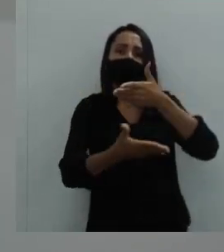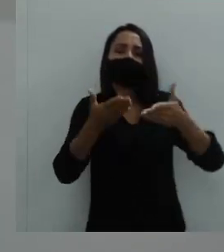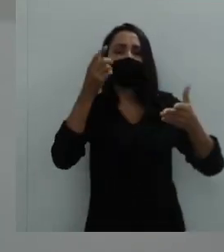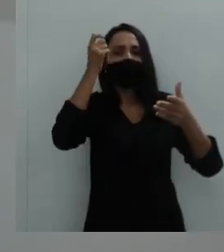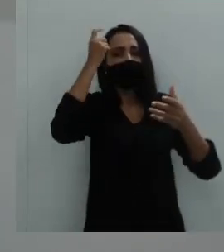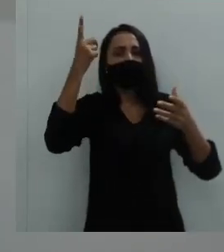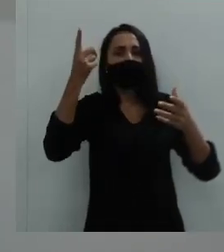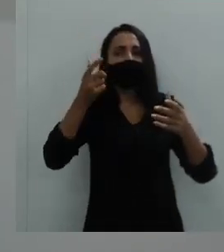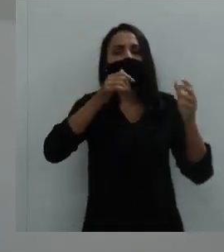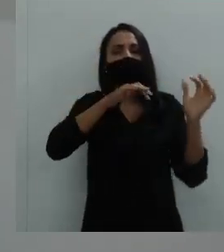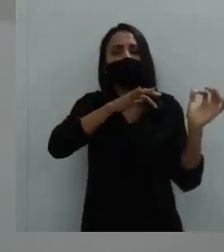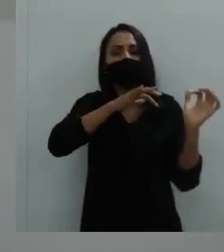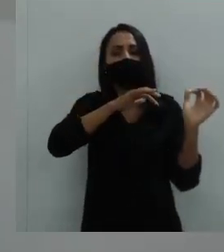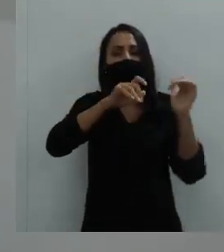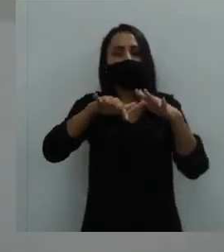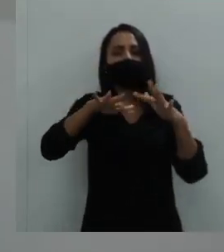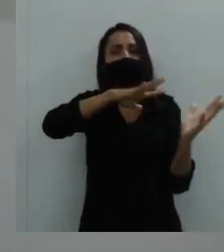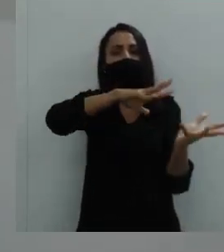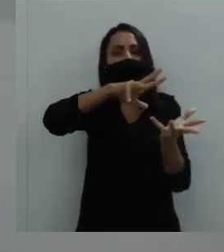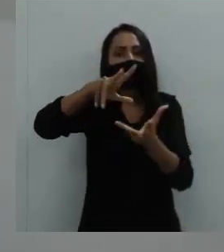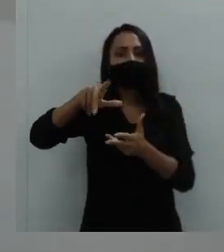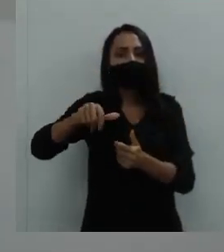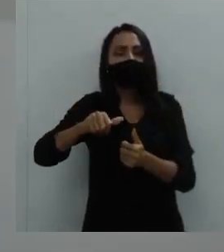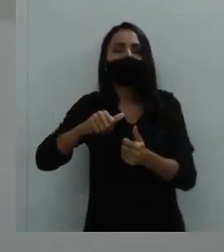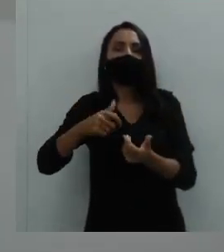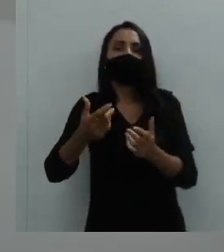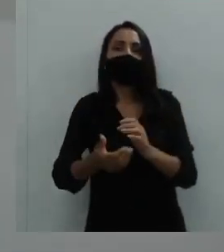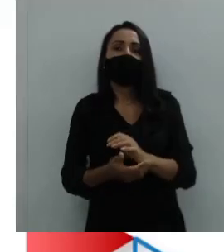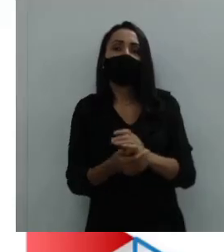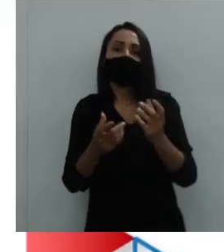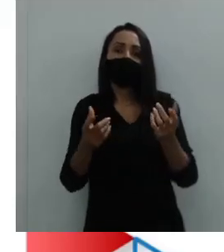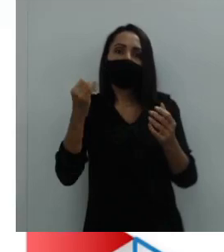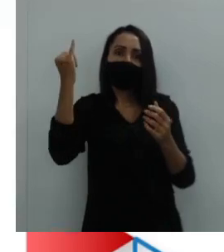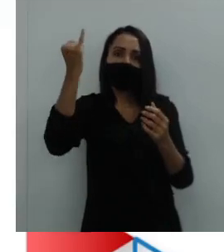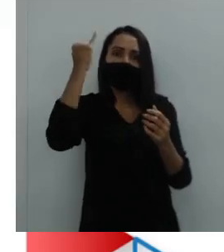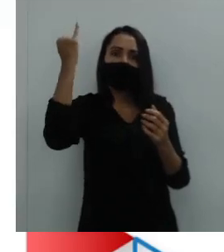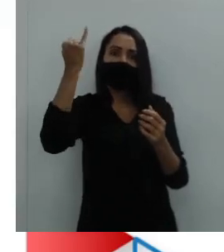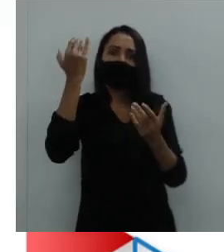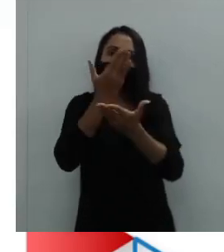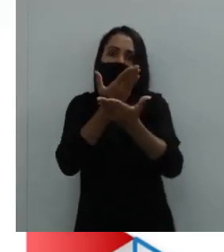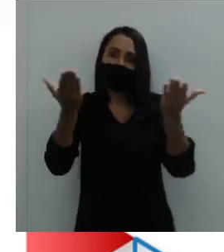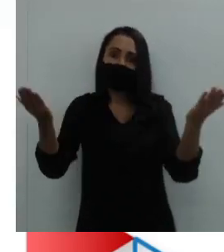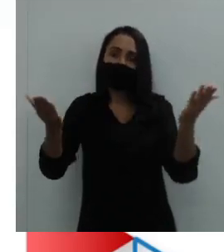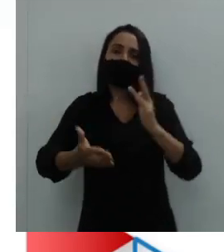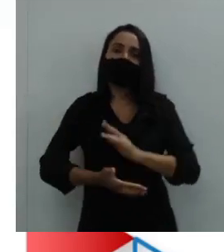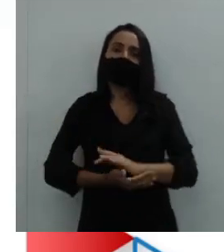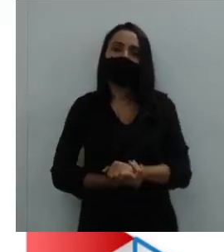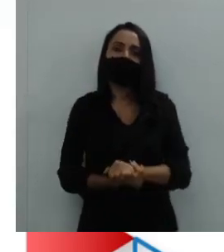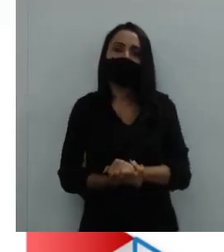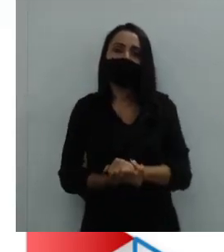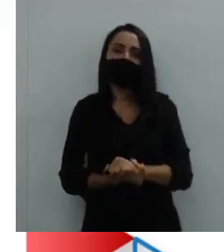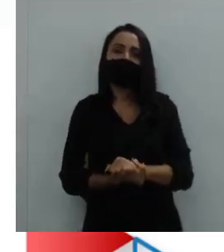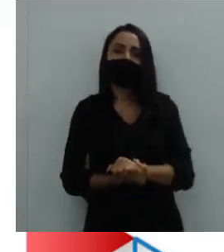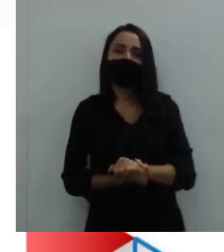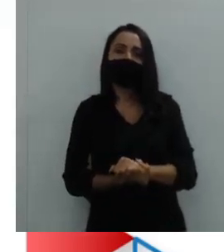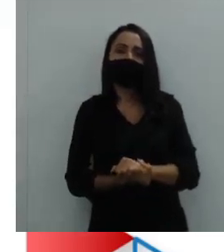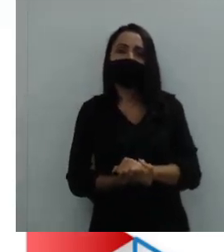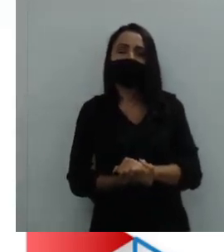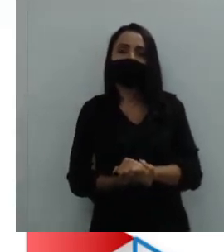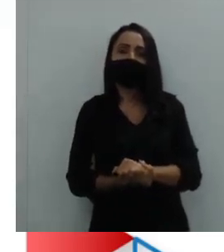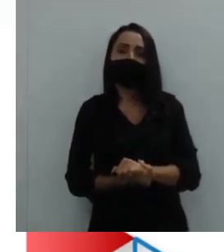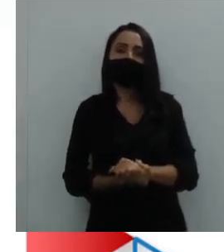pandemia, etc. Então, é importante, olha aí na tela, trago para vocês aqui, certo?